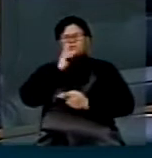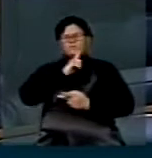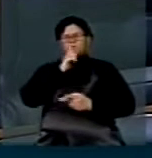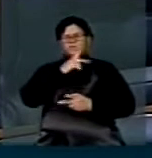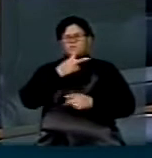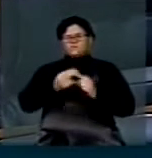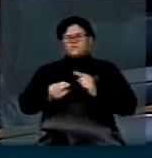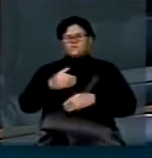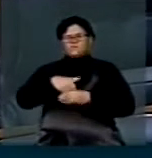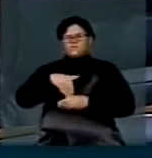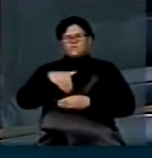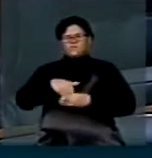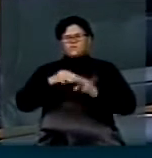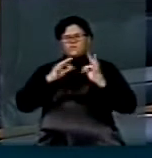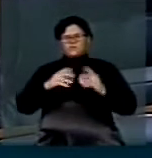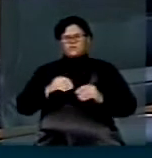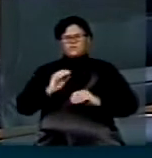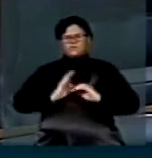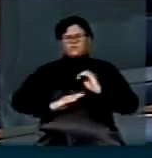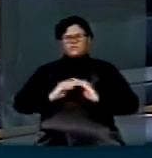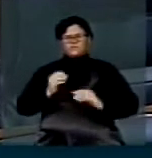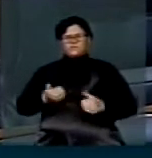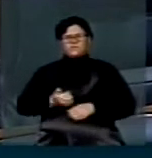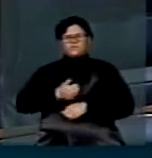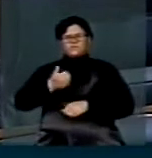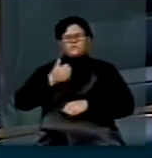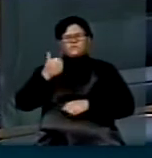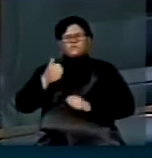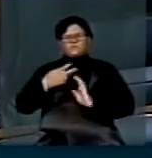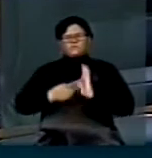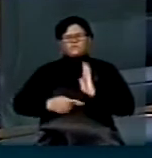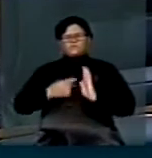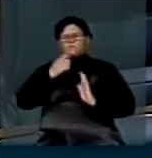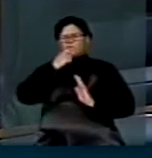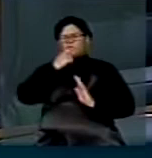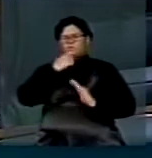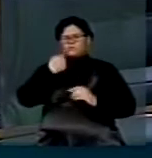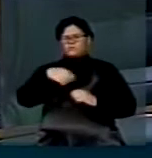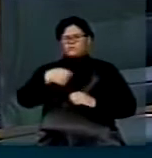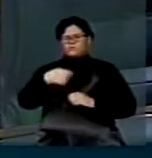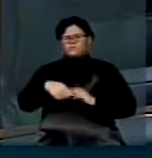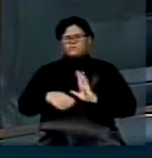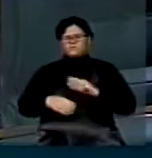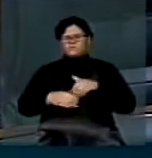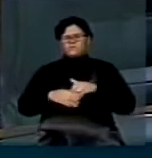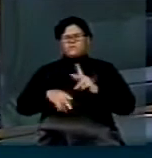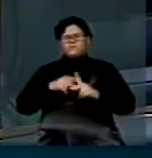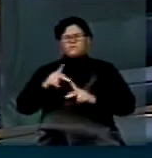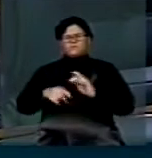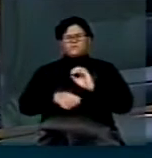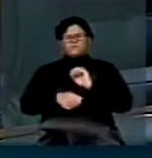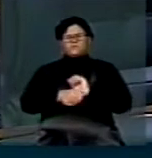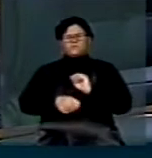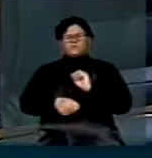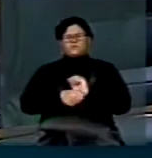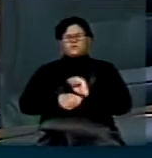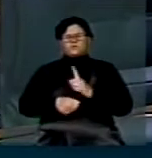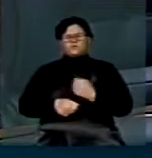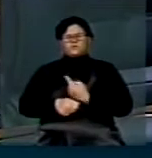um ano produtivo nessa casa. Né? Quantos projetos tem aqui para ser votado e o povo esperando, e a gente está aqui esse ano